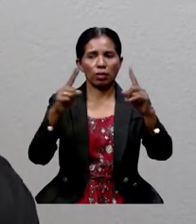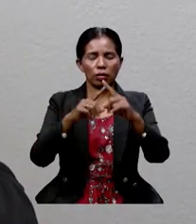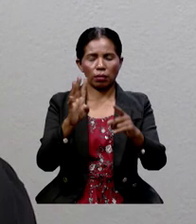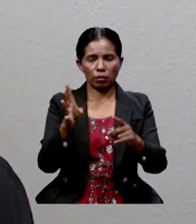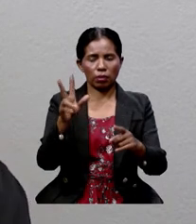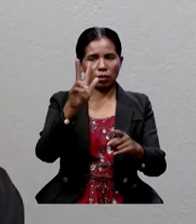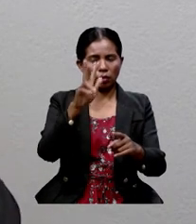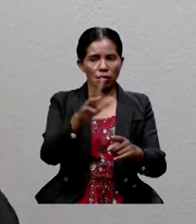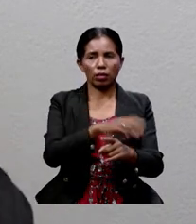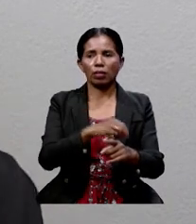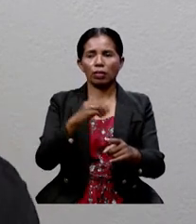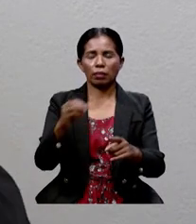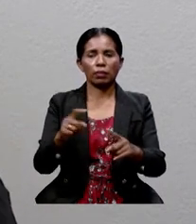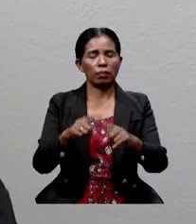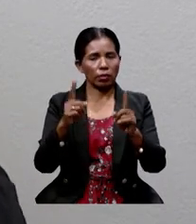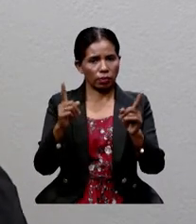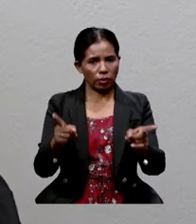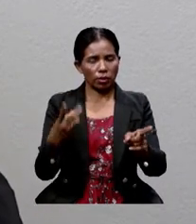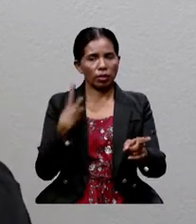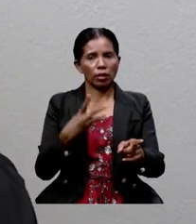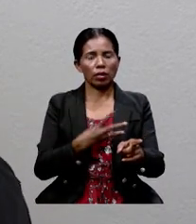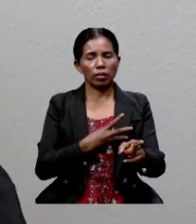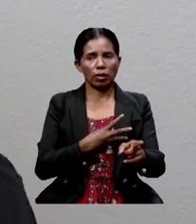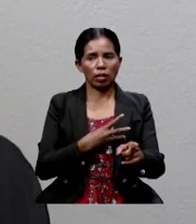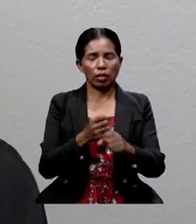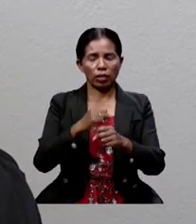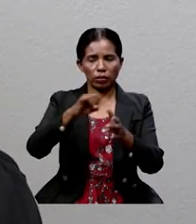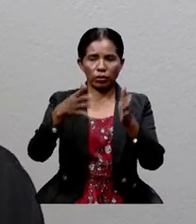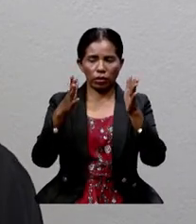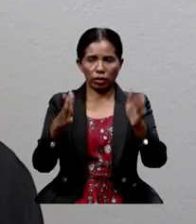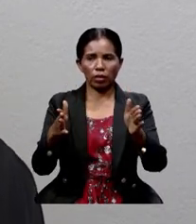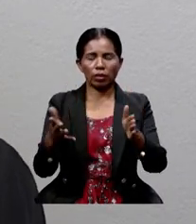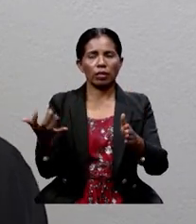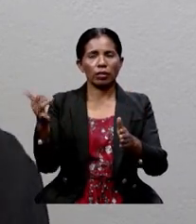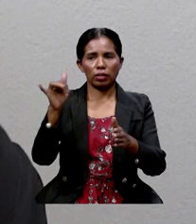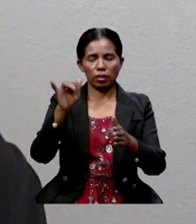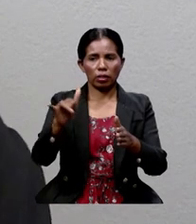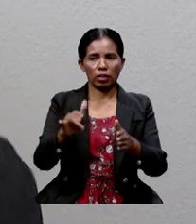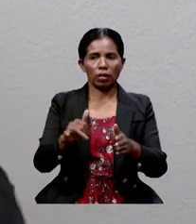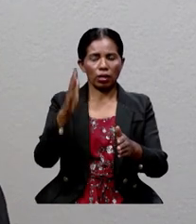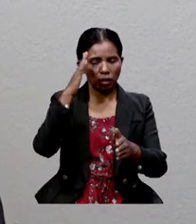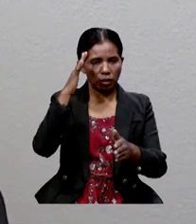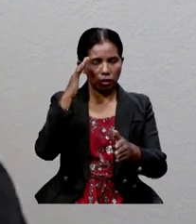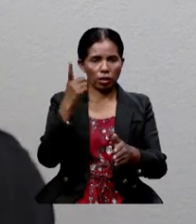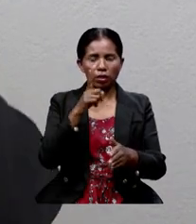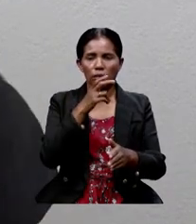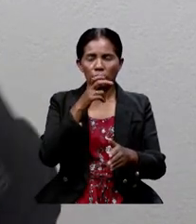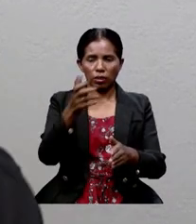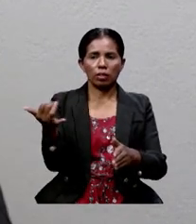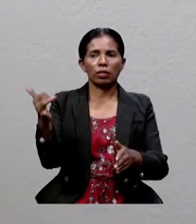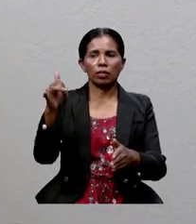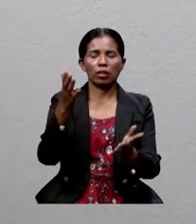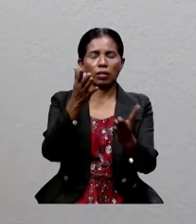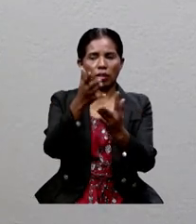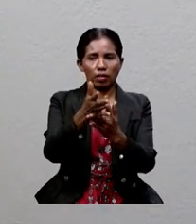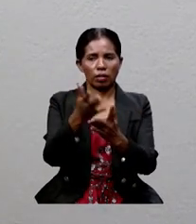horas, 50 horas, 60 horas de. Mas bem, itahalo com que jornalista senior sira, nebe atene lia português oituan, sira se tama